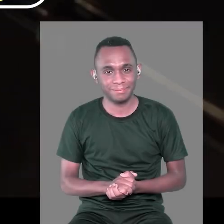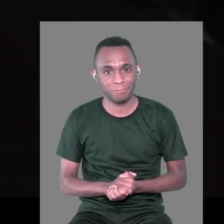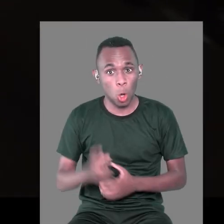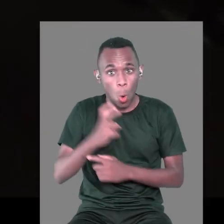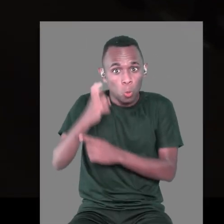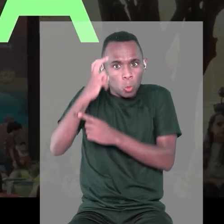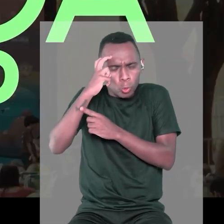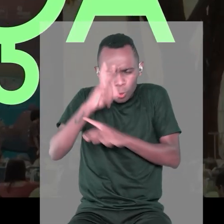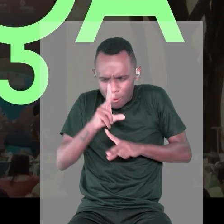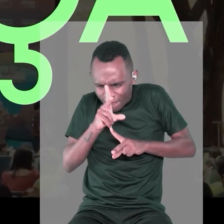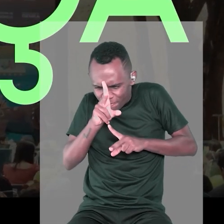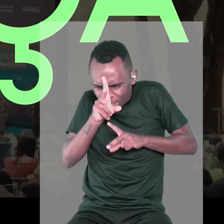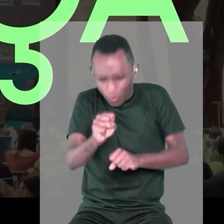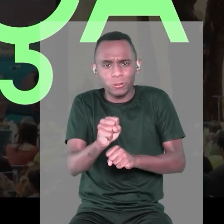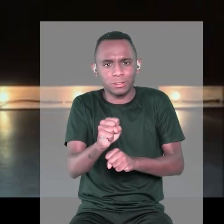cultura é uma